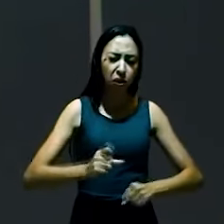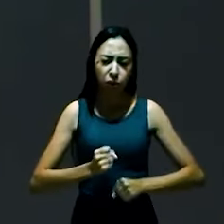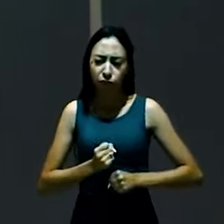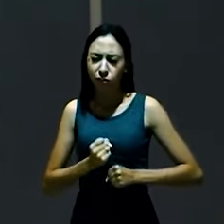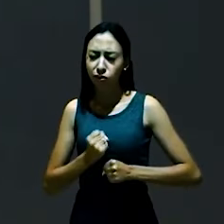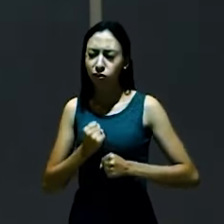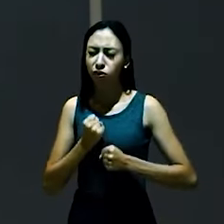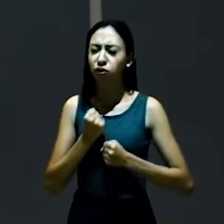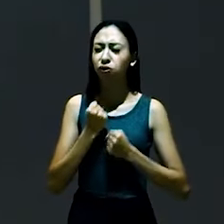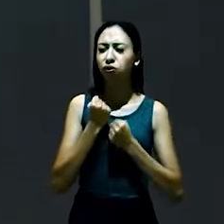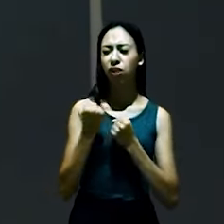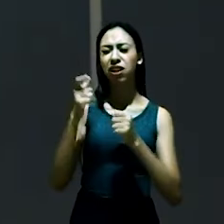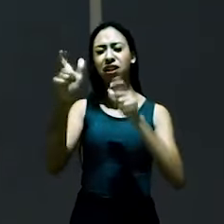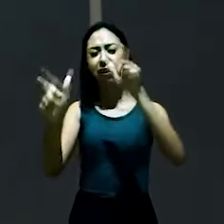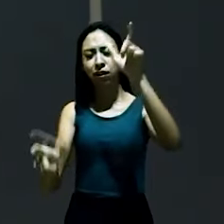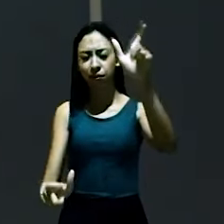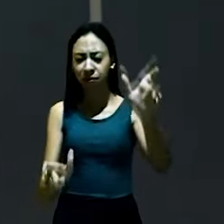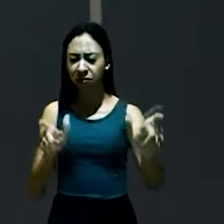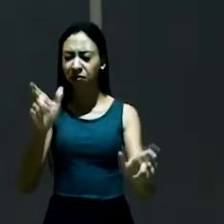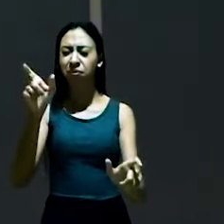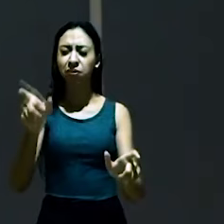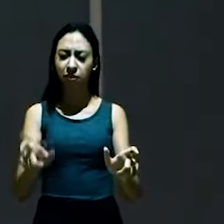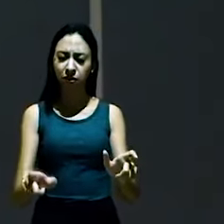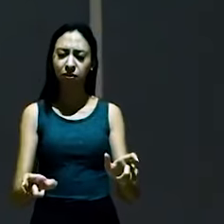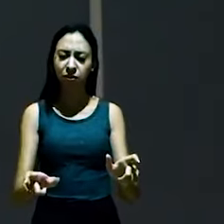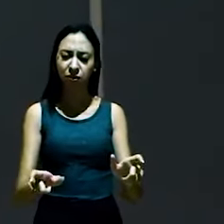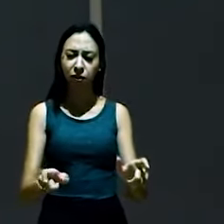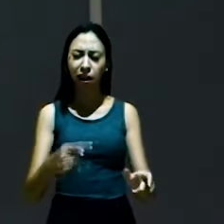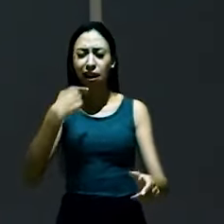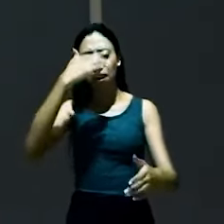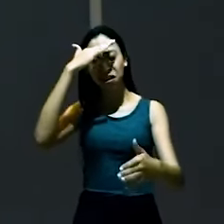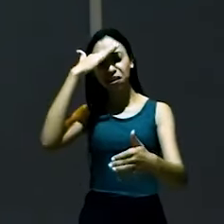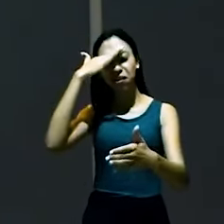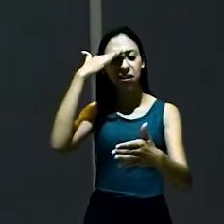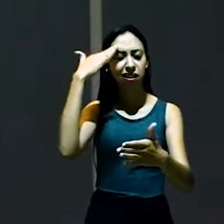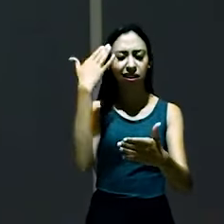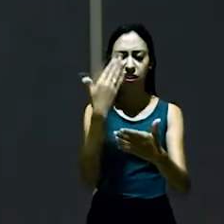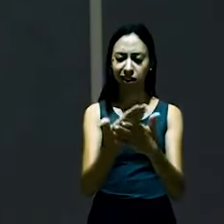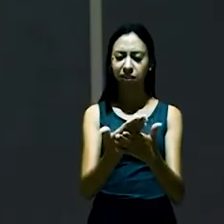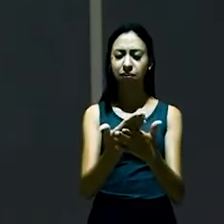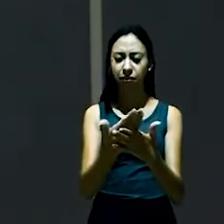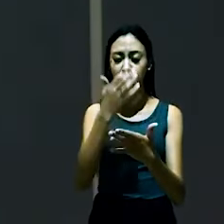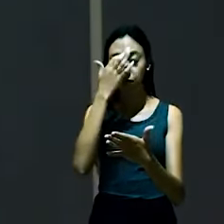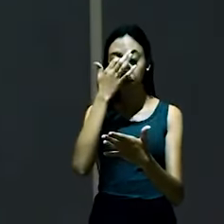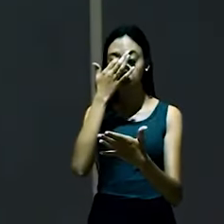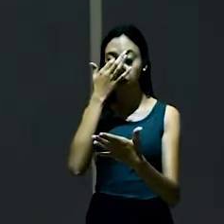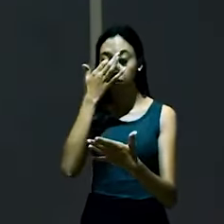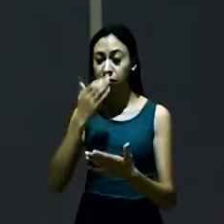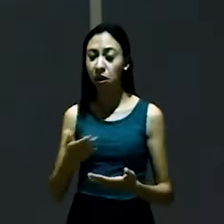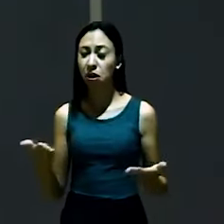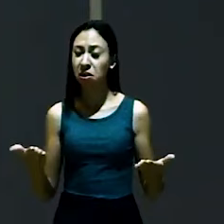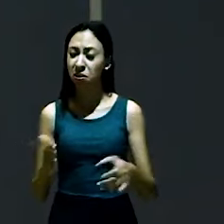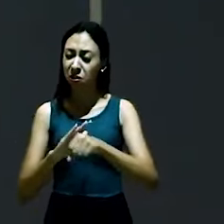Ah, Senhor, no nome de Jesus, eu creio, Pai, que essa noite o Senhor